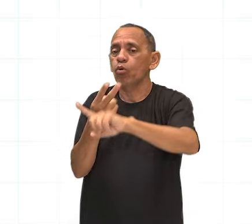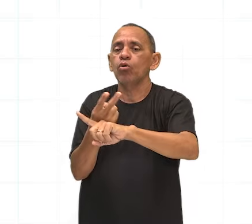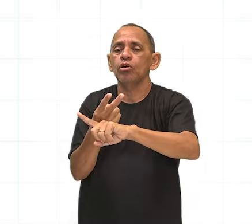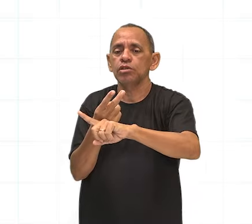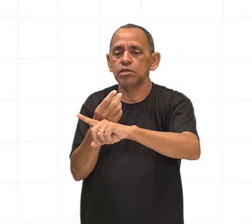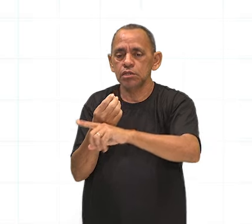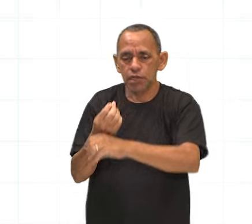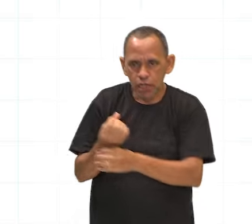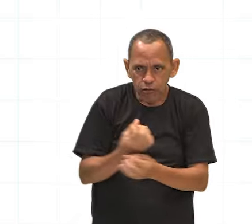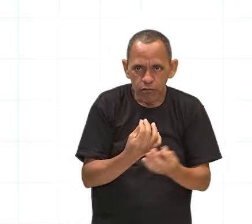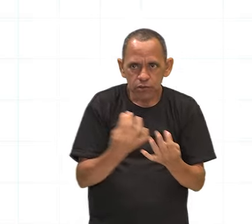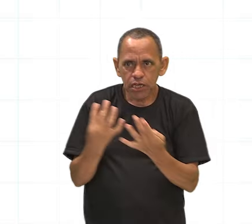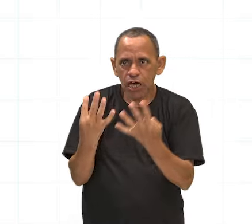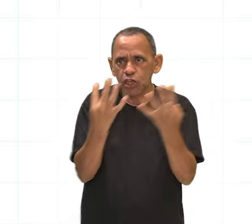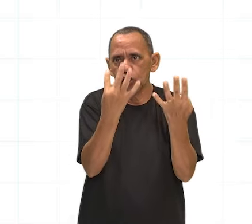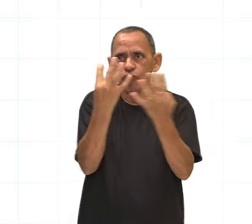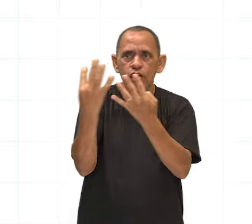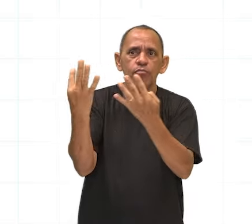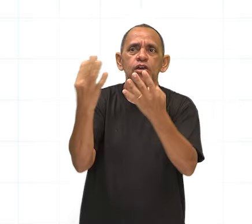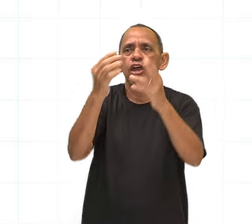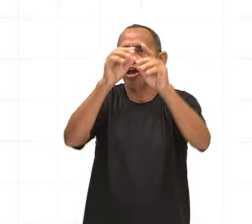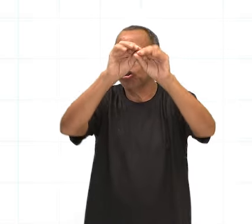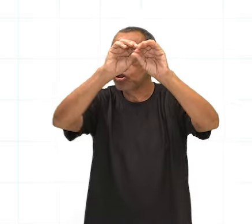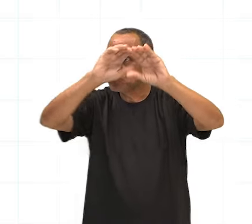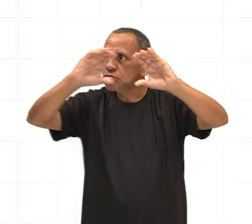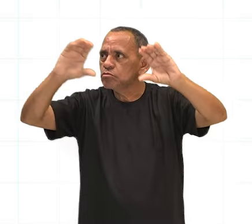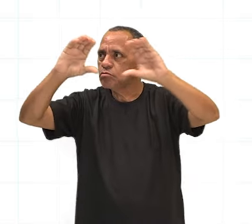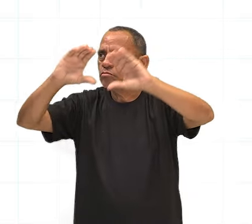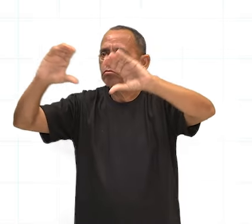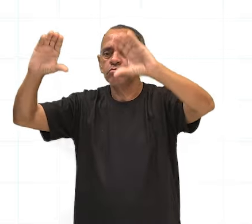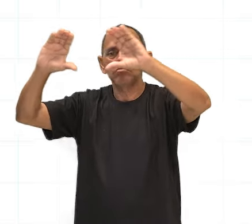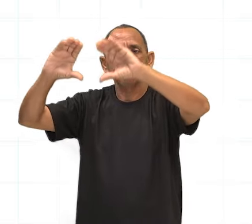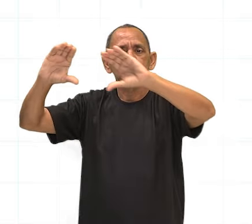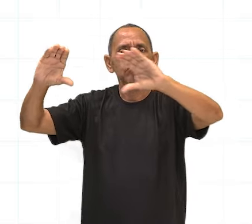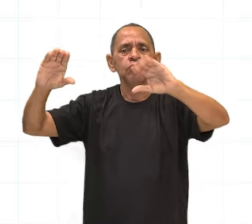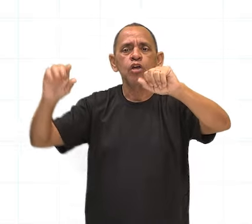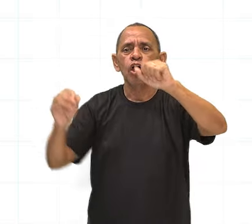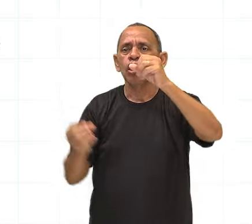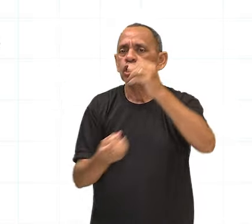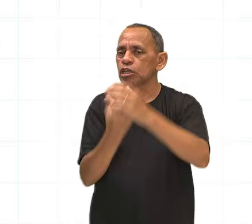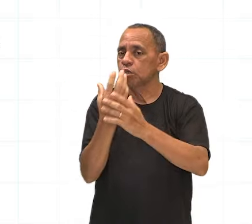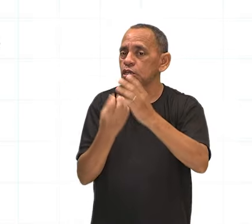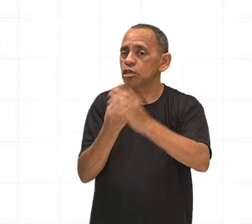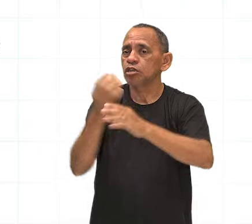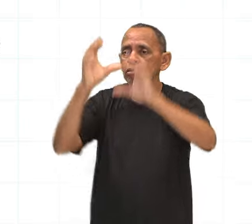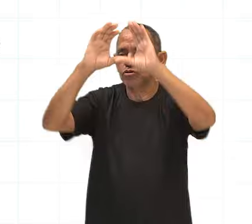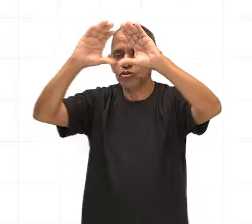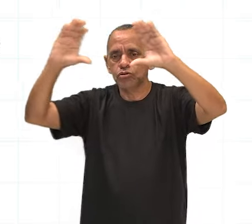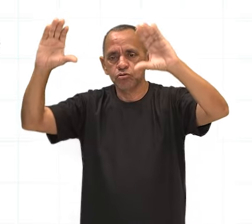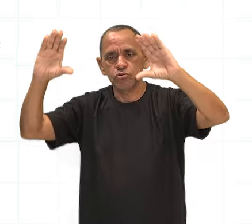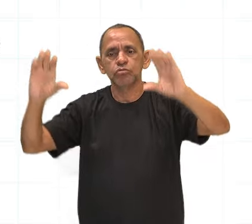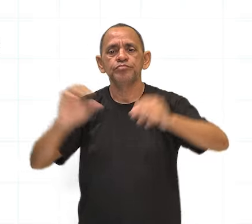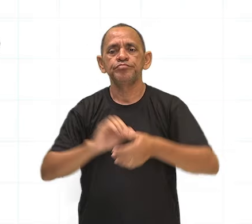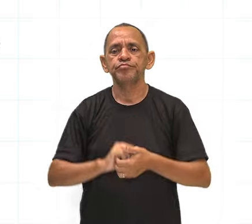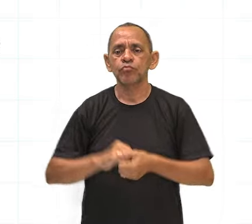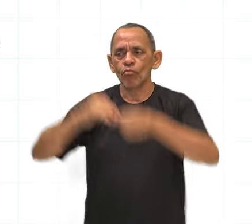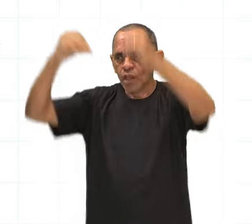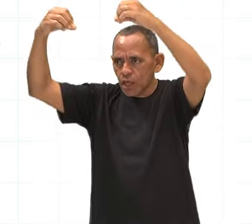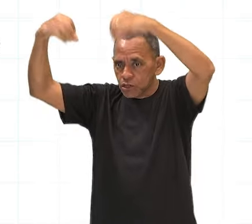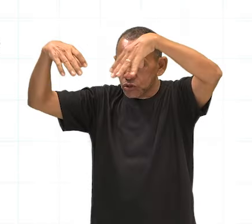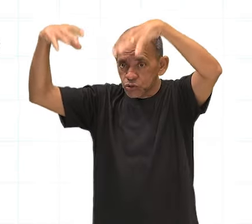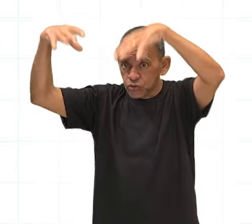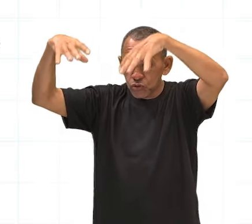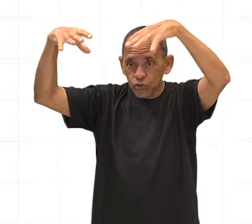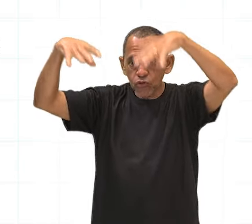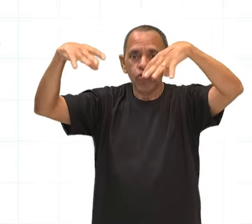ciclo constante, né? Essa chuva, pessoal, que vai vir decorrente desses rios voadores, ela